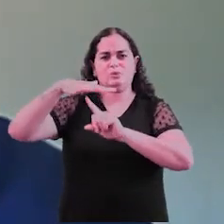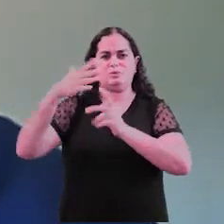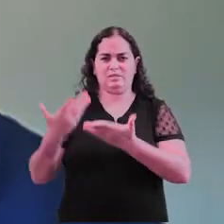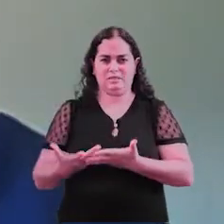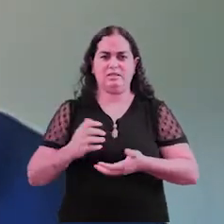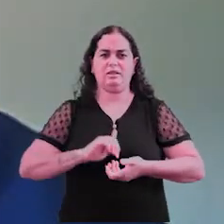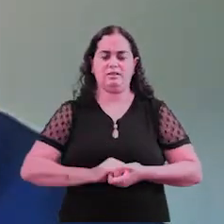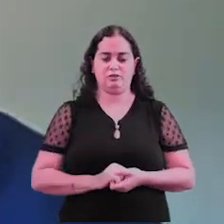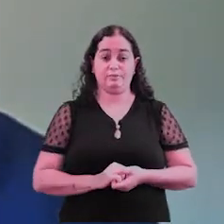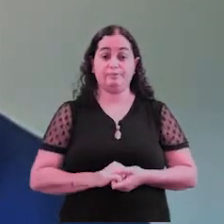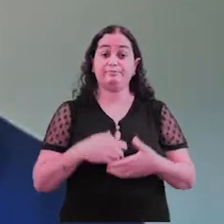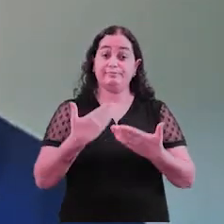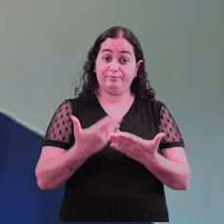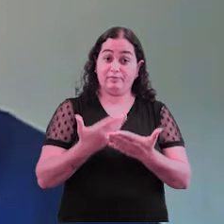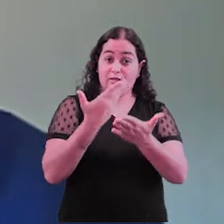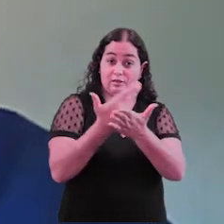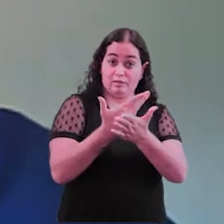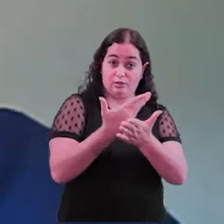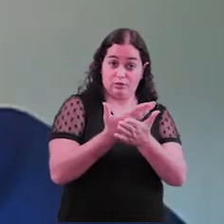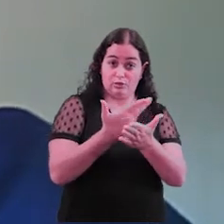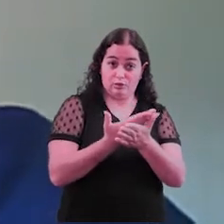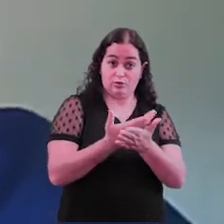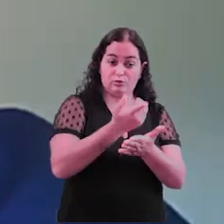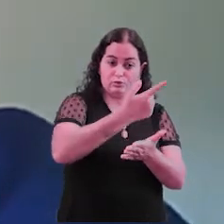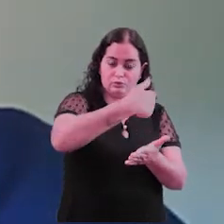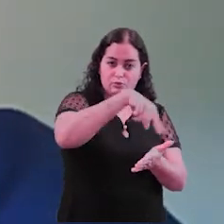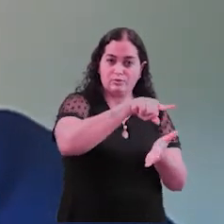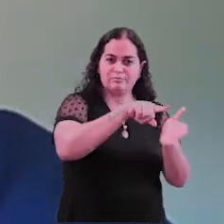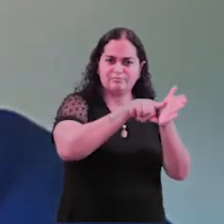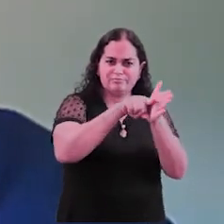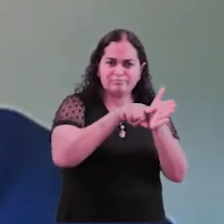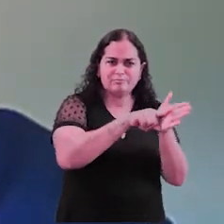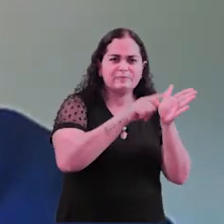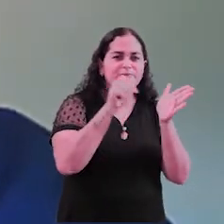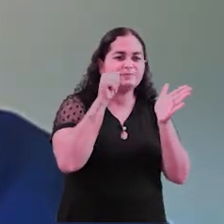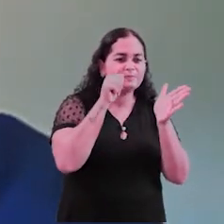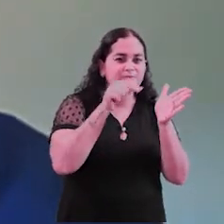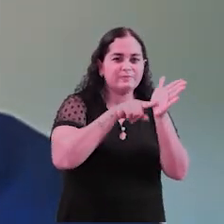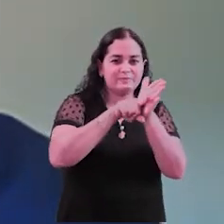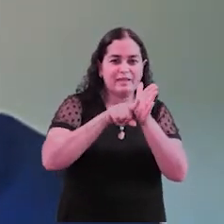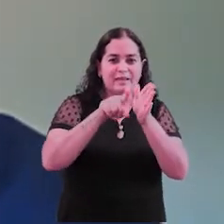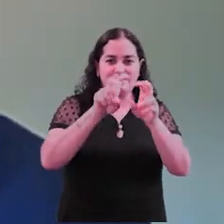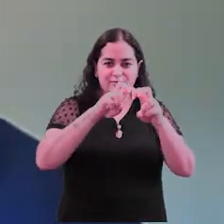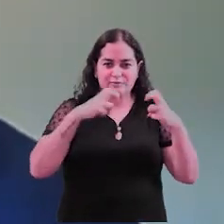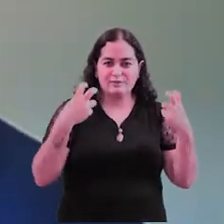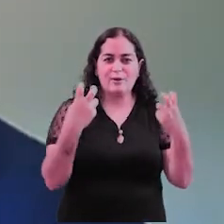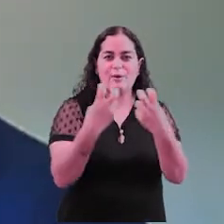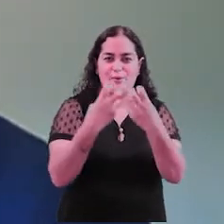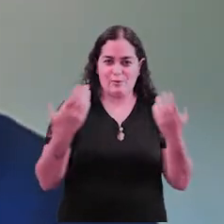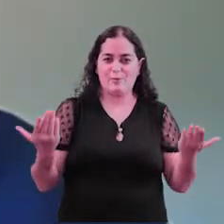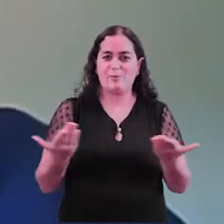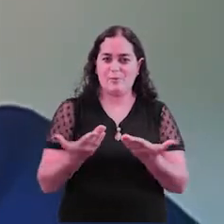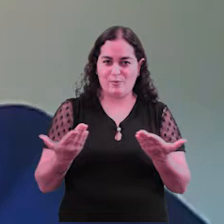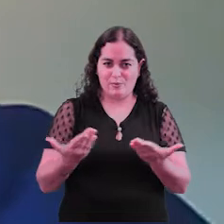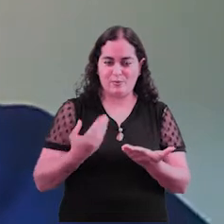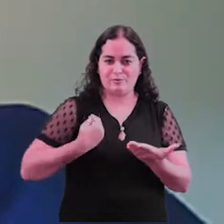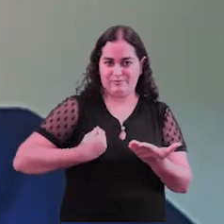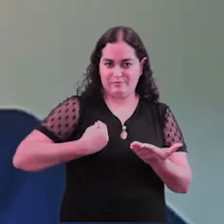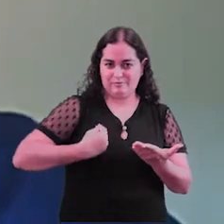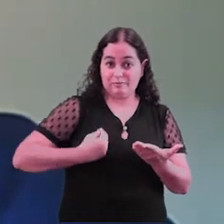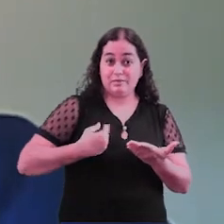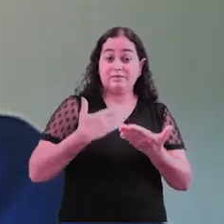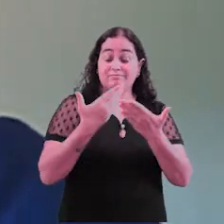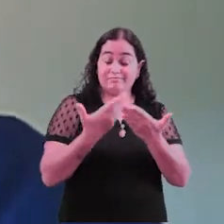sociedade. E estudos empreendidos pelas pesquisadoras que abrilhantam nossa mesa hoje indicam